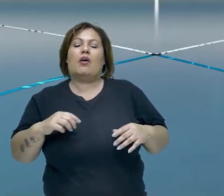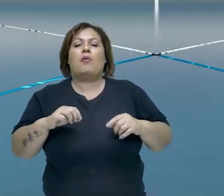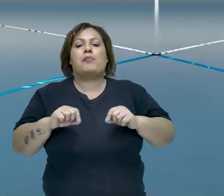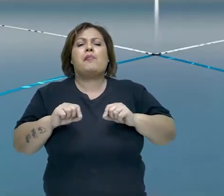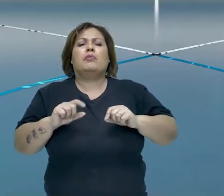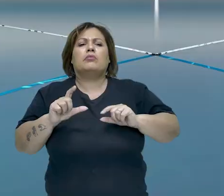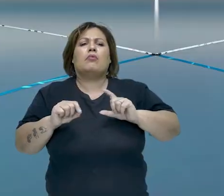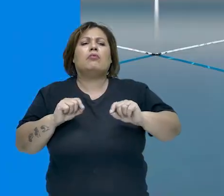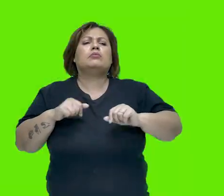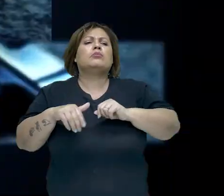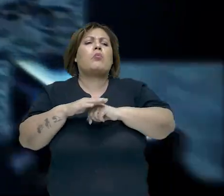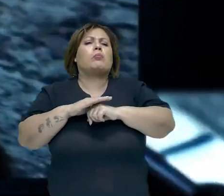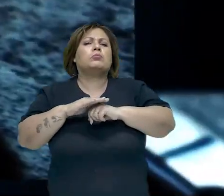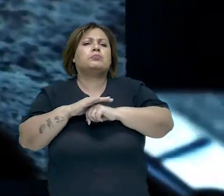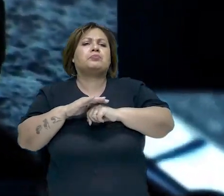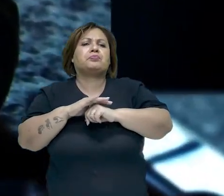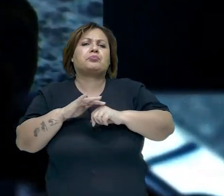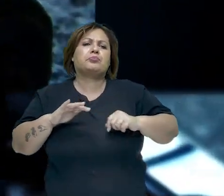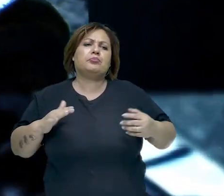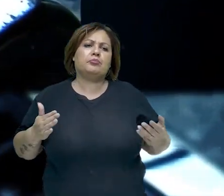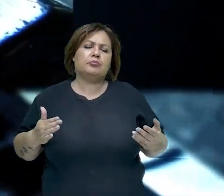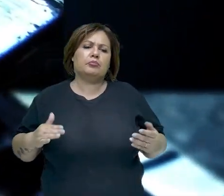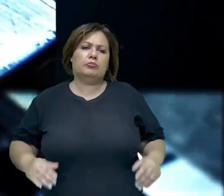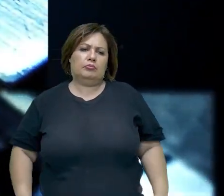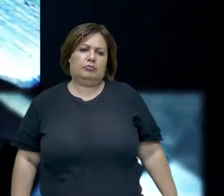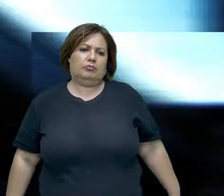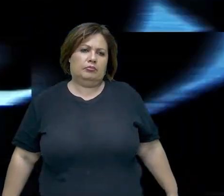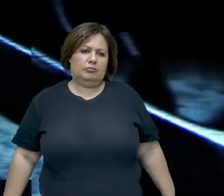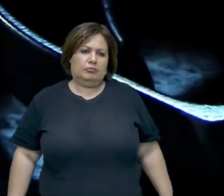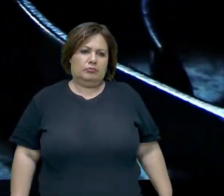decidindo sobre o assunto.